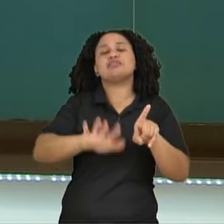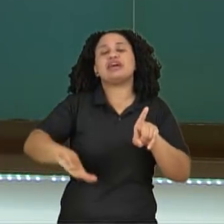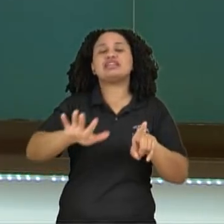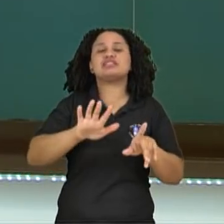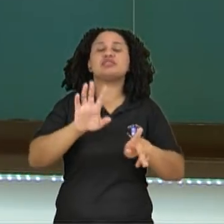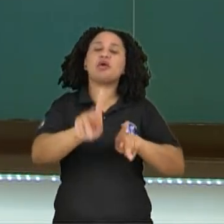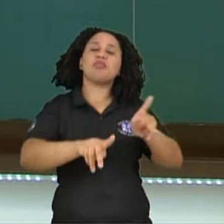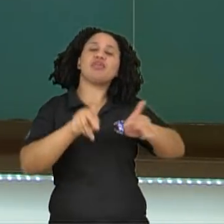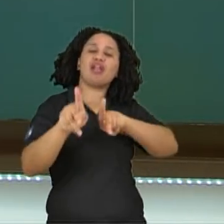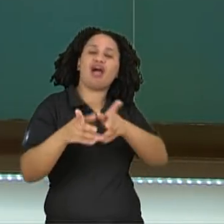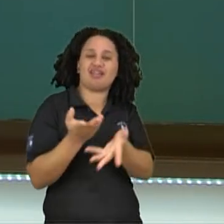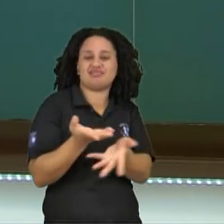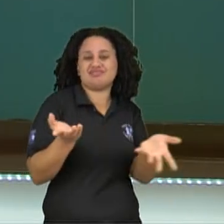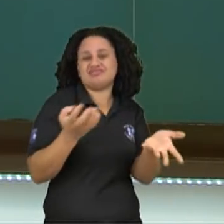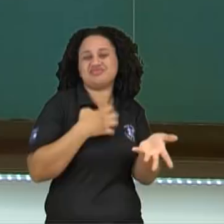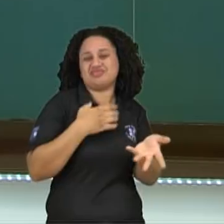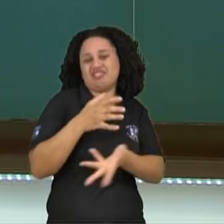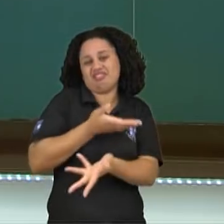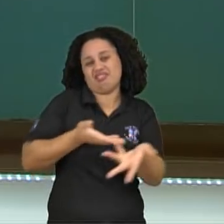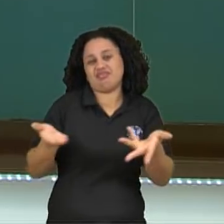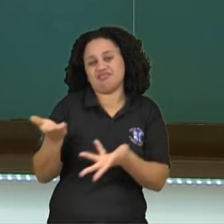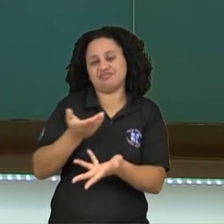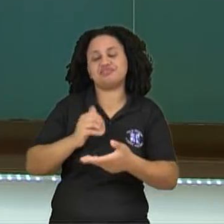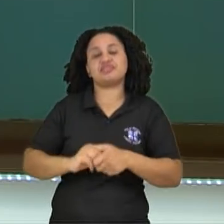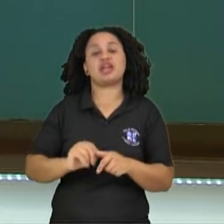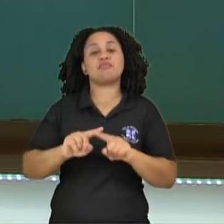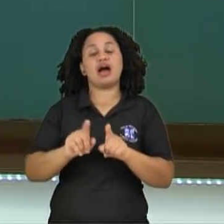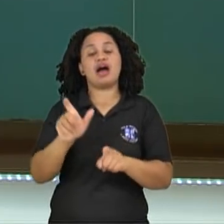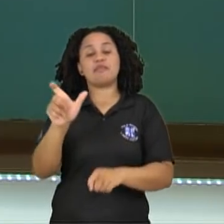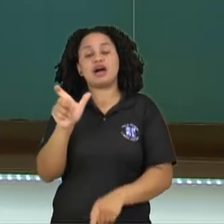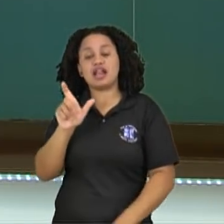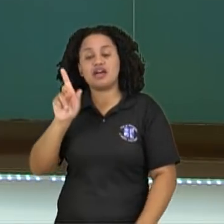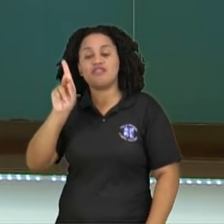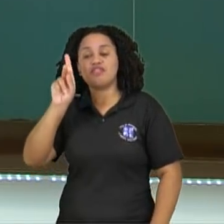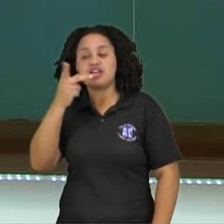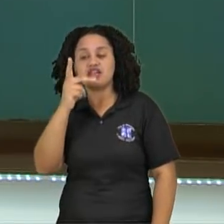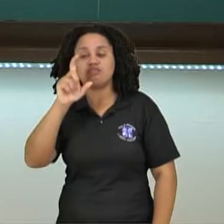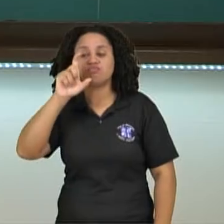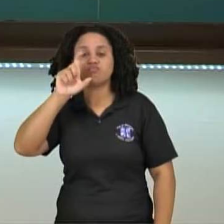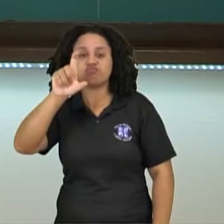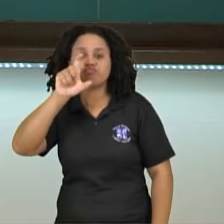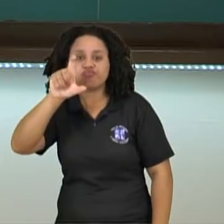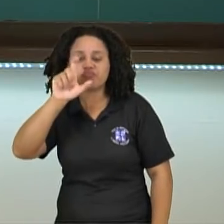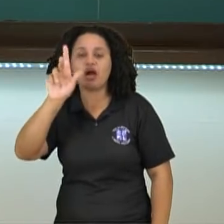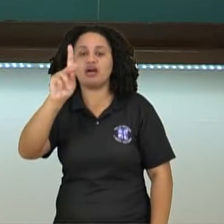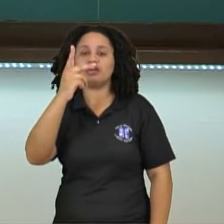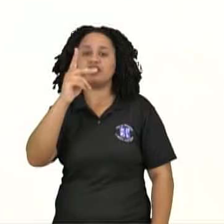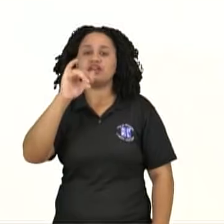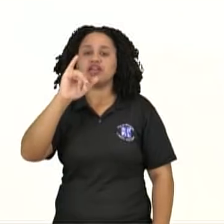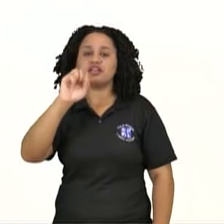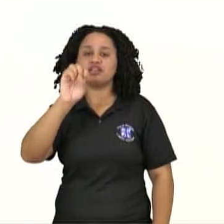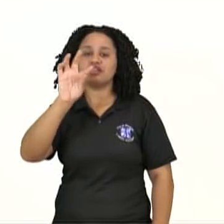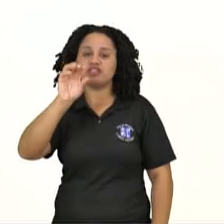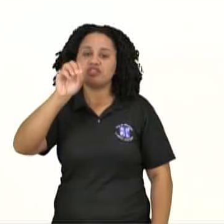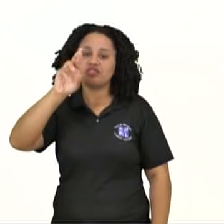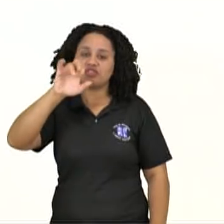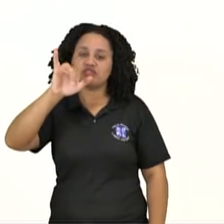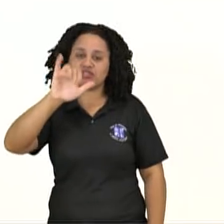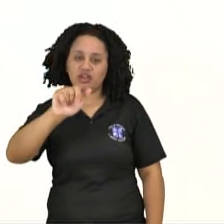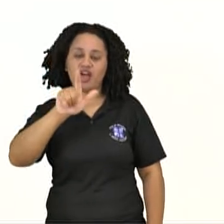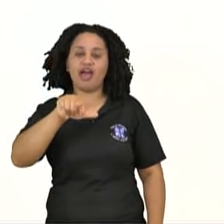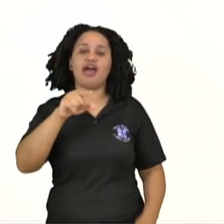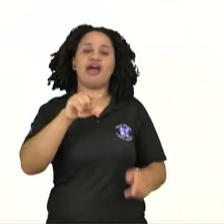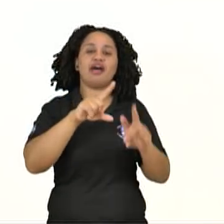comum, mais no dito popular. A palavra história, com H maiúsculo, já é a ciência que nós estudamos, a faculdade que